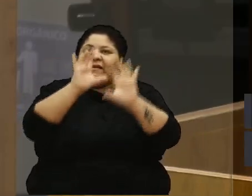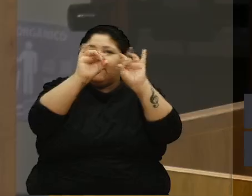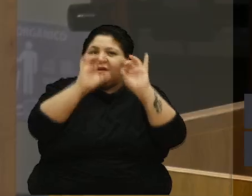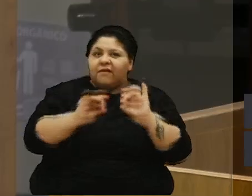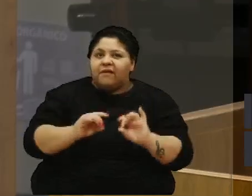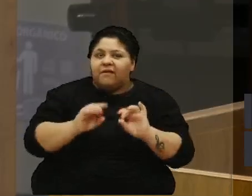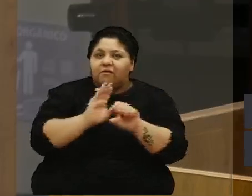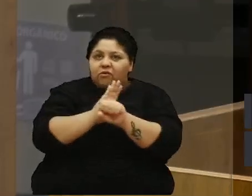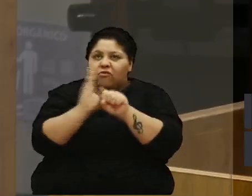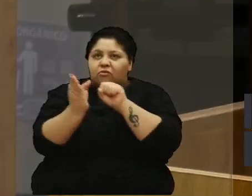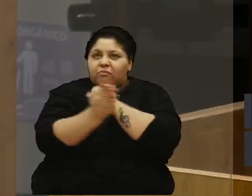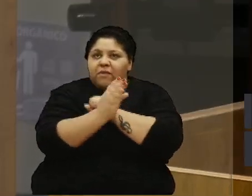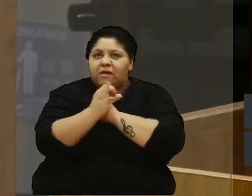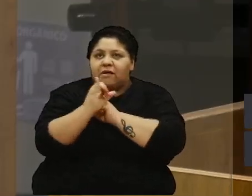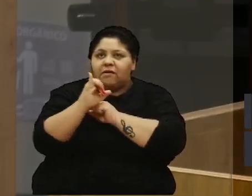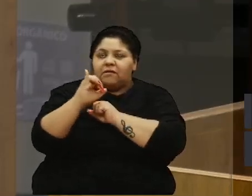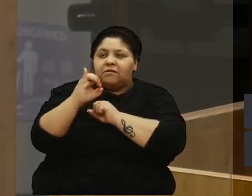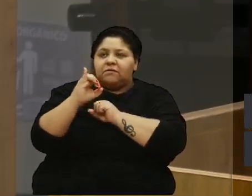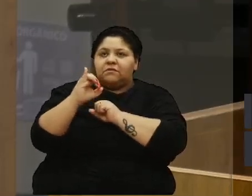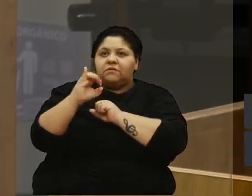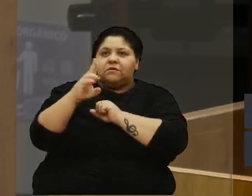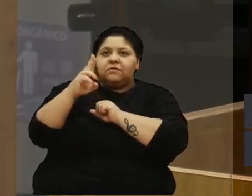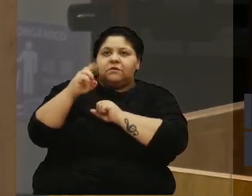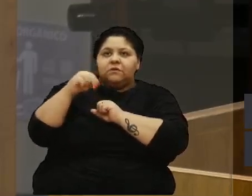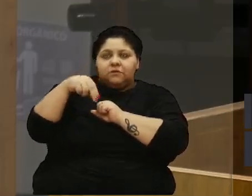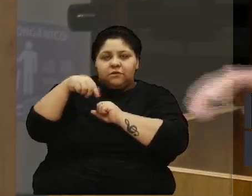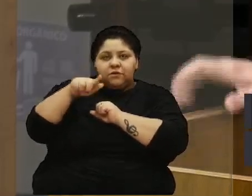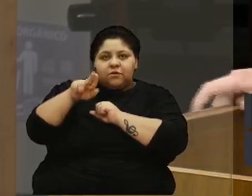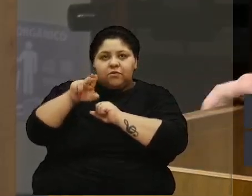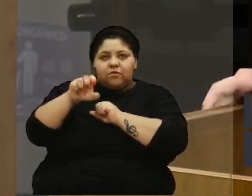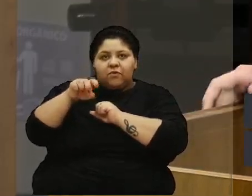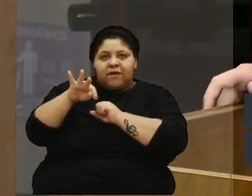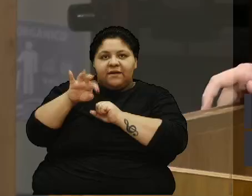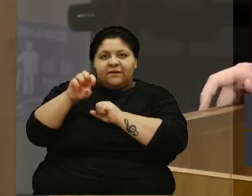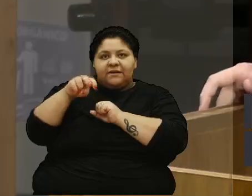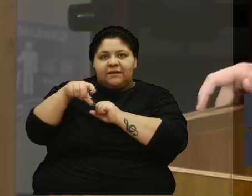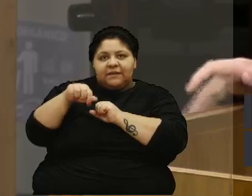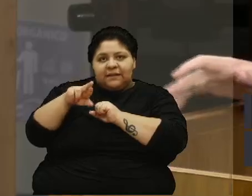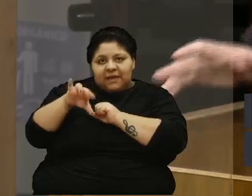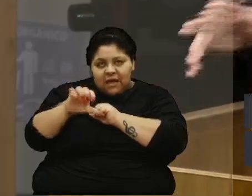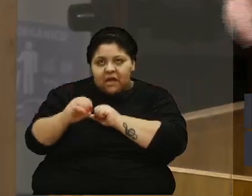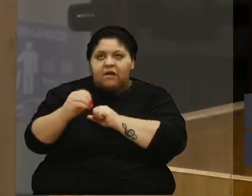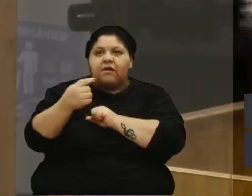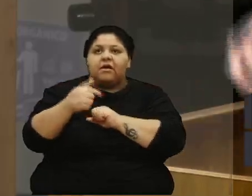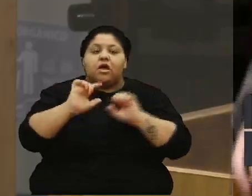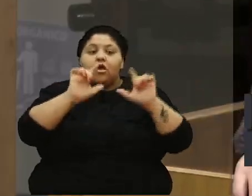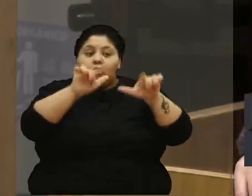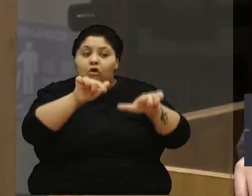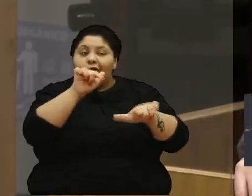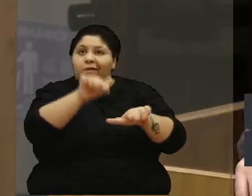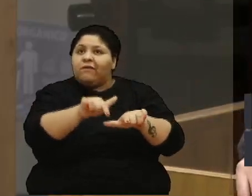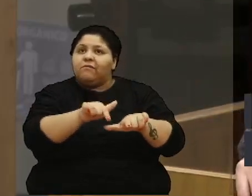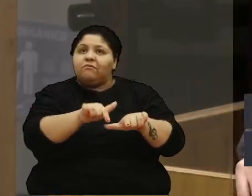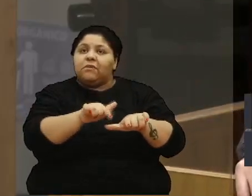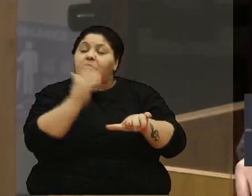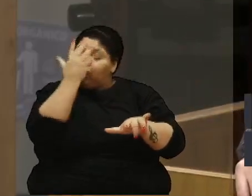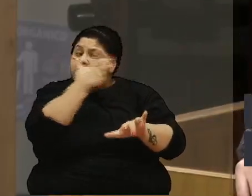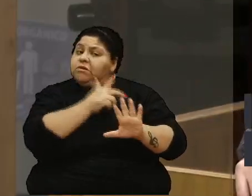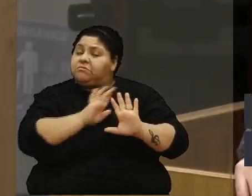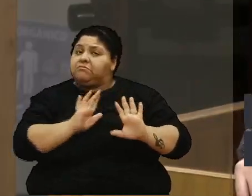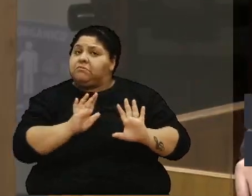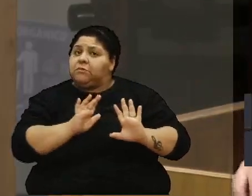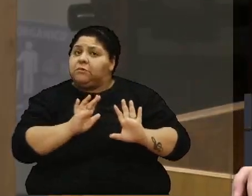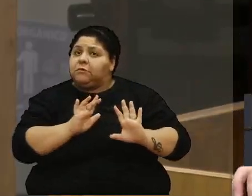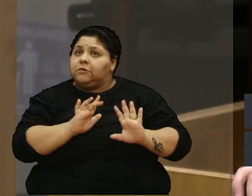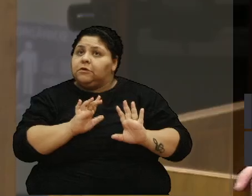o bairro Cinquentenário. E para tratar do campo municipal específico, É um local que está muito bonito. Tá bonito o